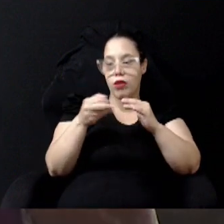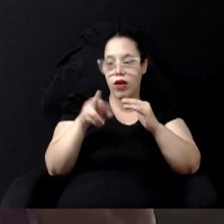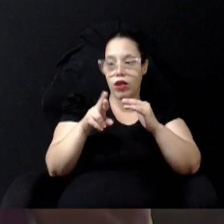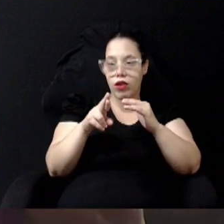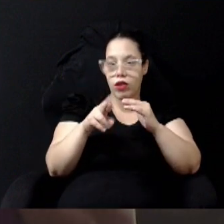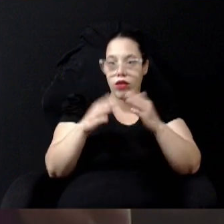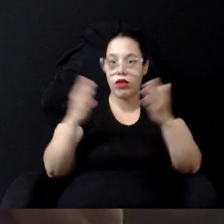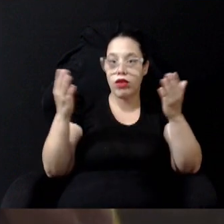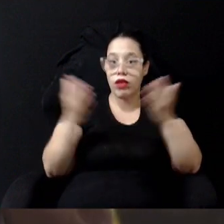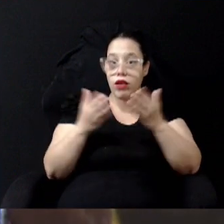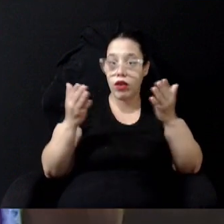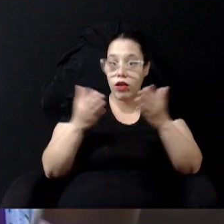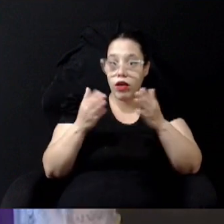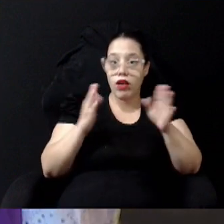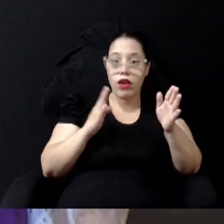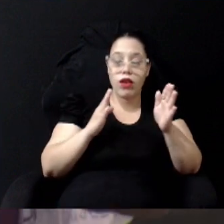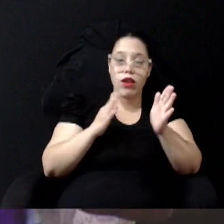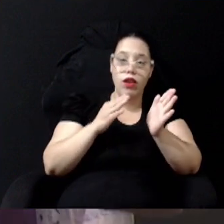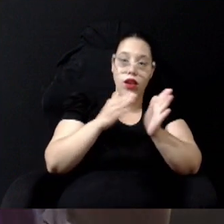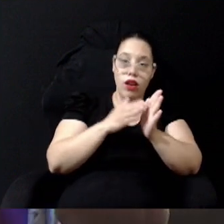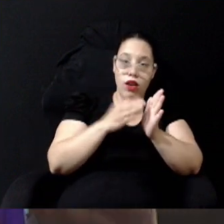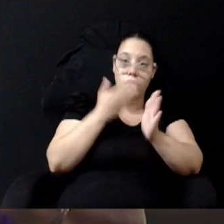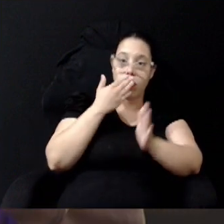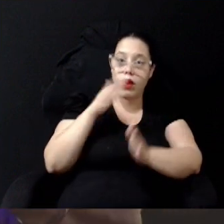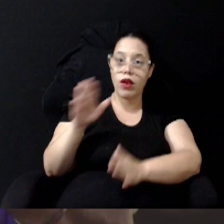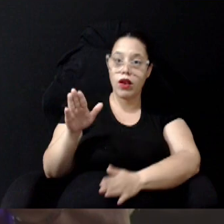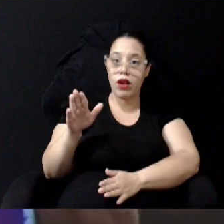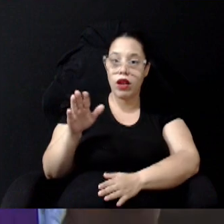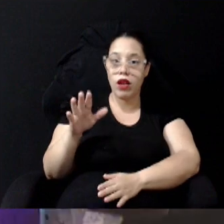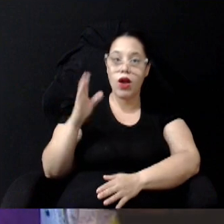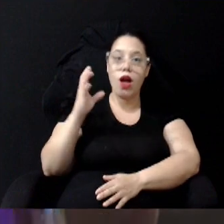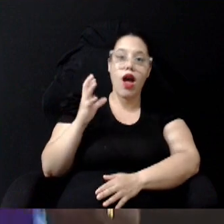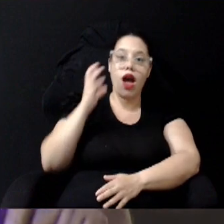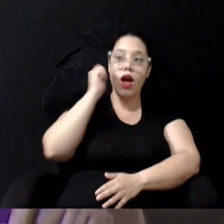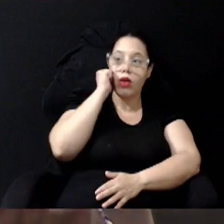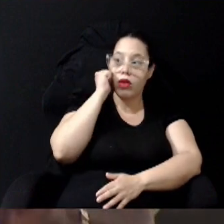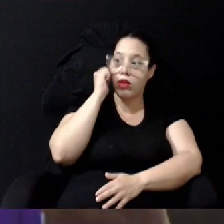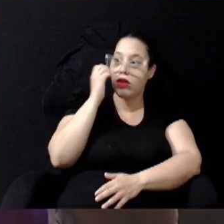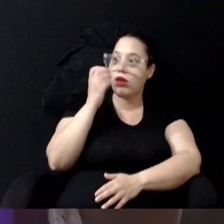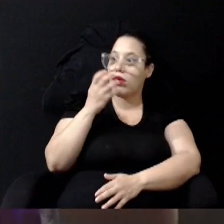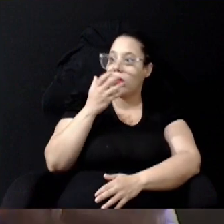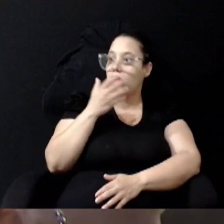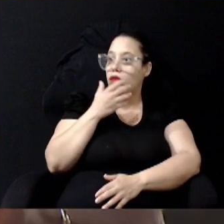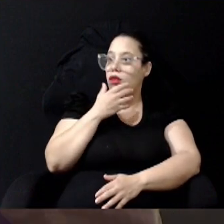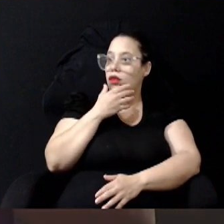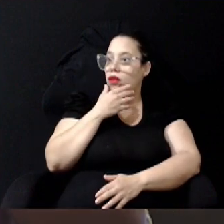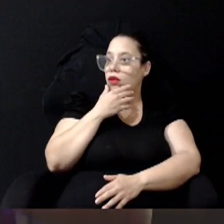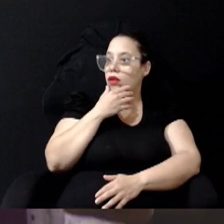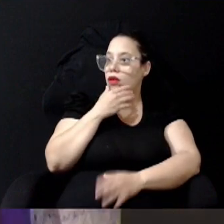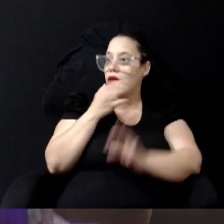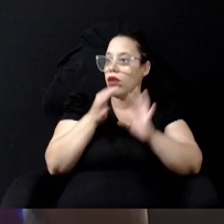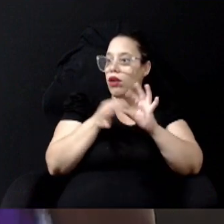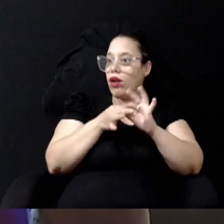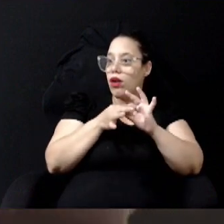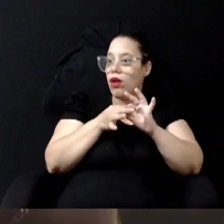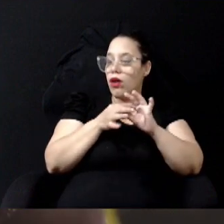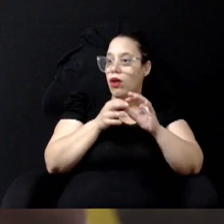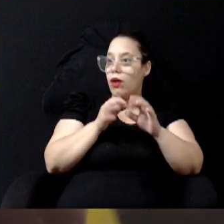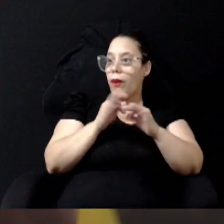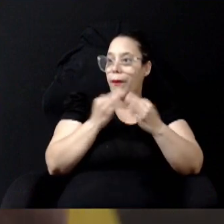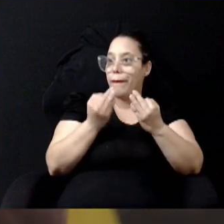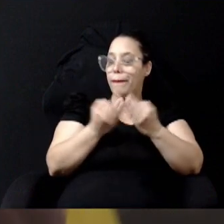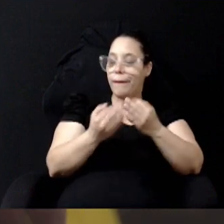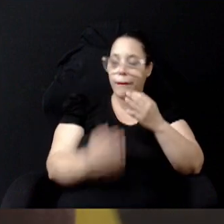ele entra com um pedido de adoção da dona Sônia com vínculo parentesco. Porque se